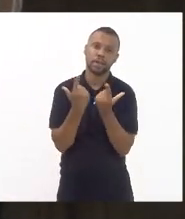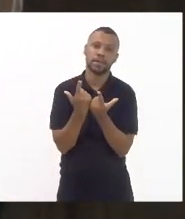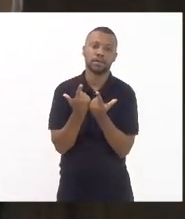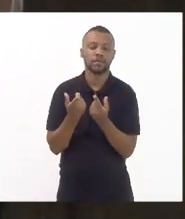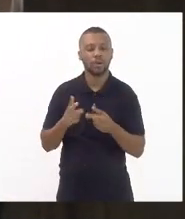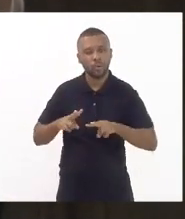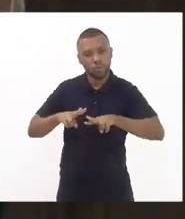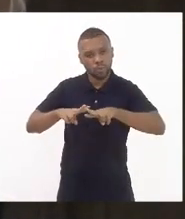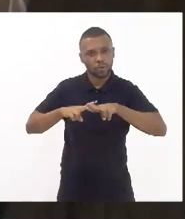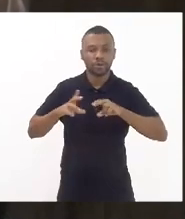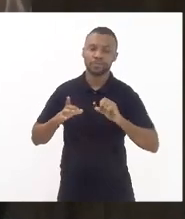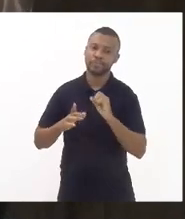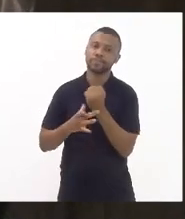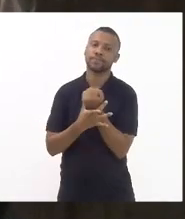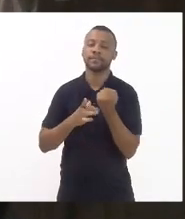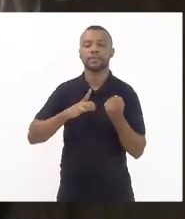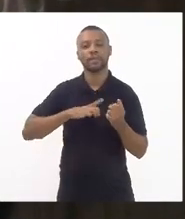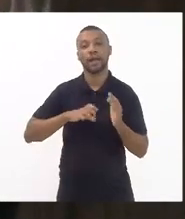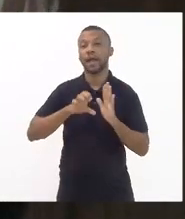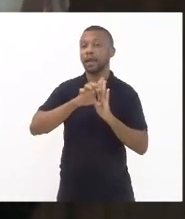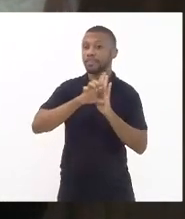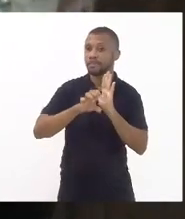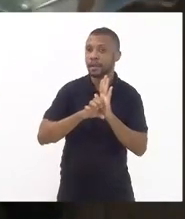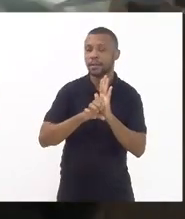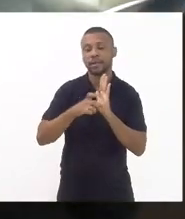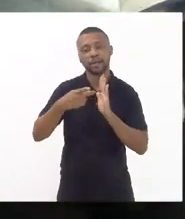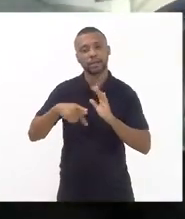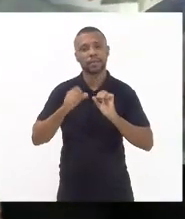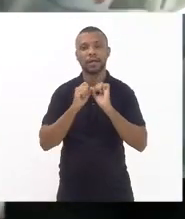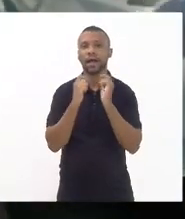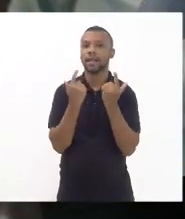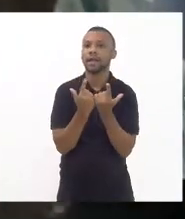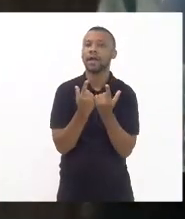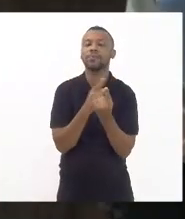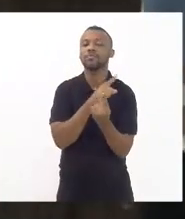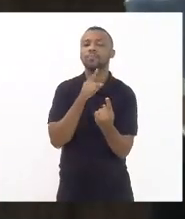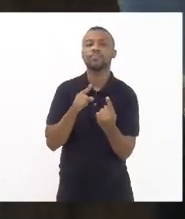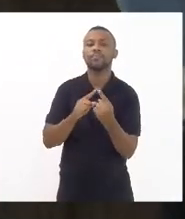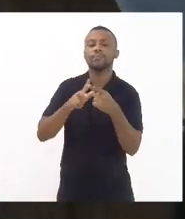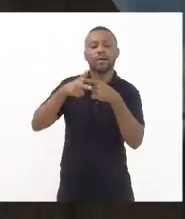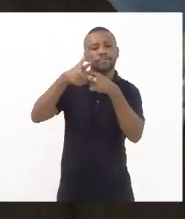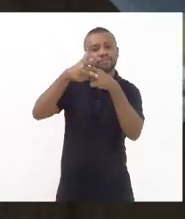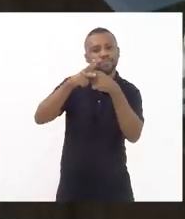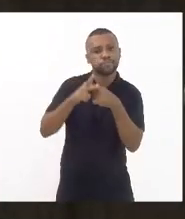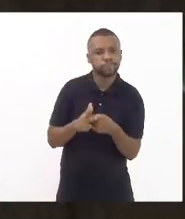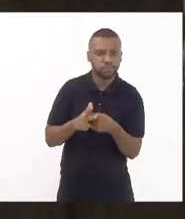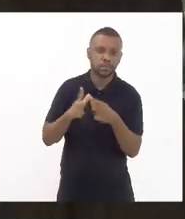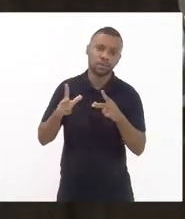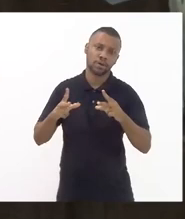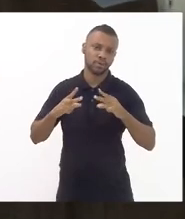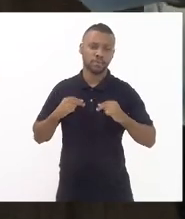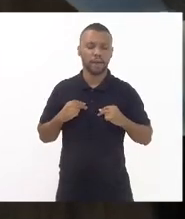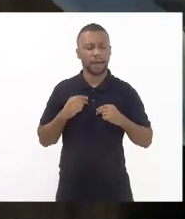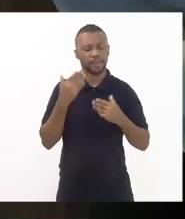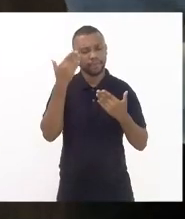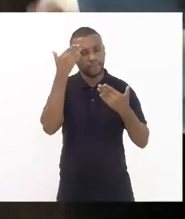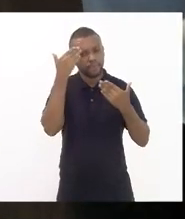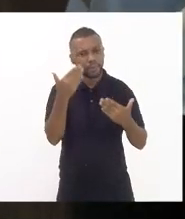haverá emendas de plenário também para fazer essas correções que são de mérito. Obrigado,